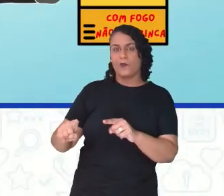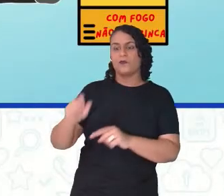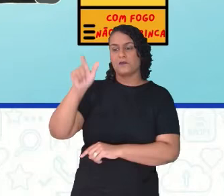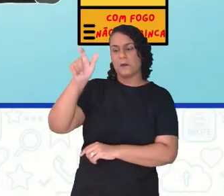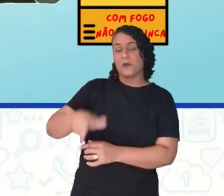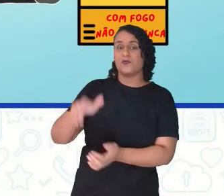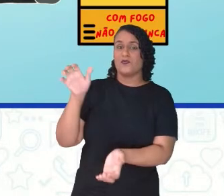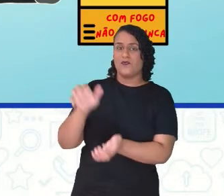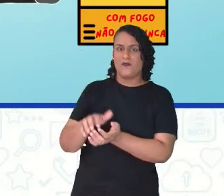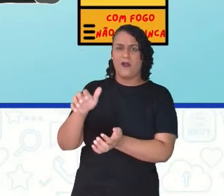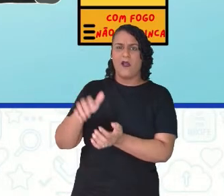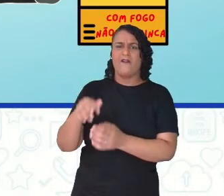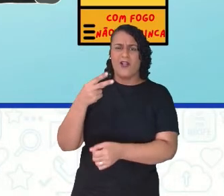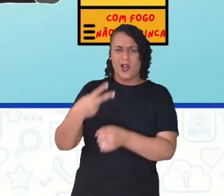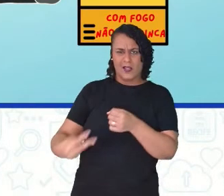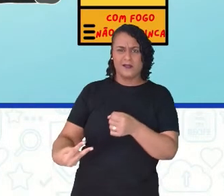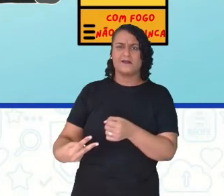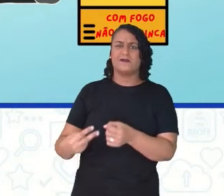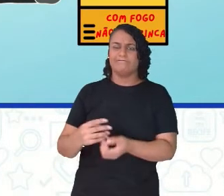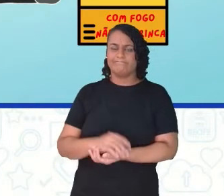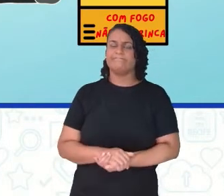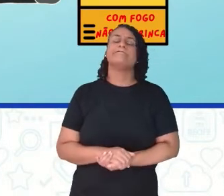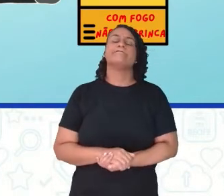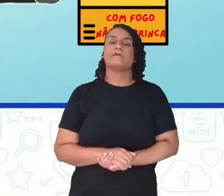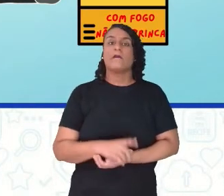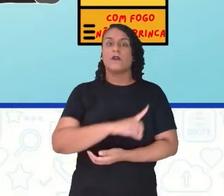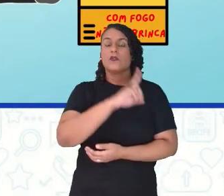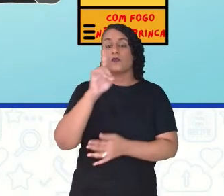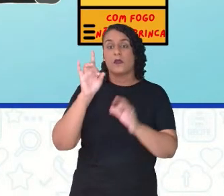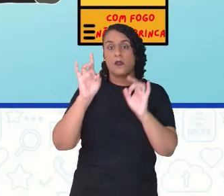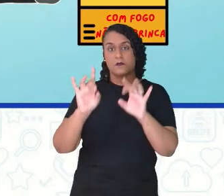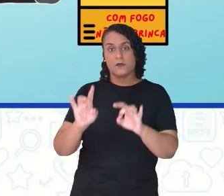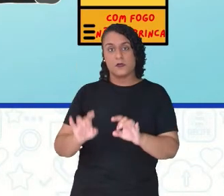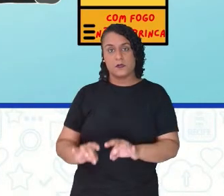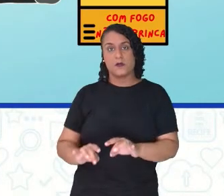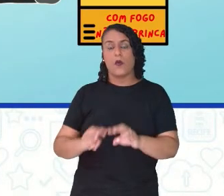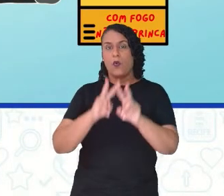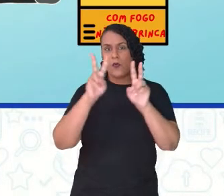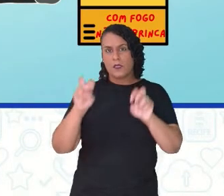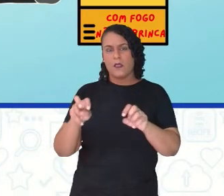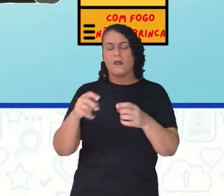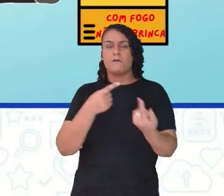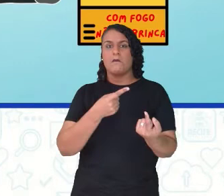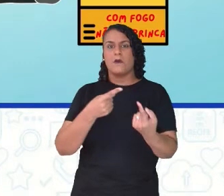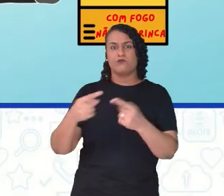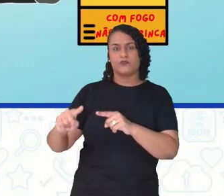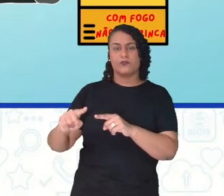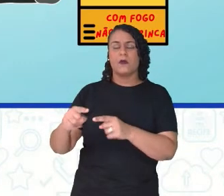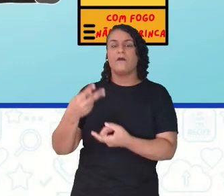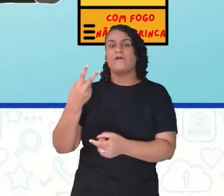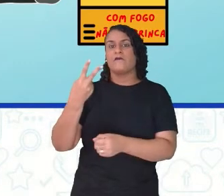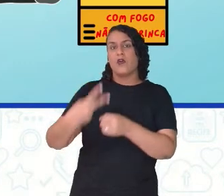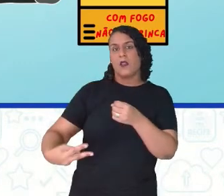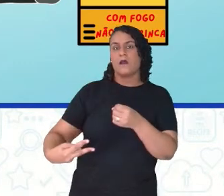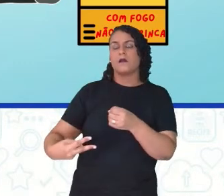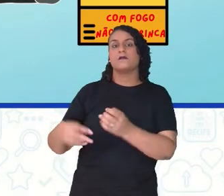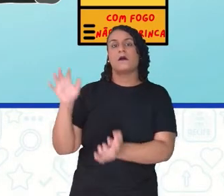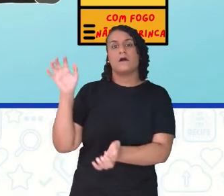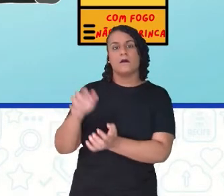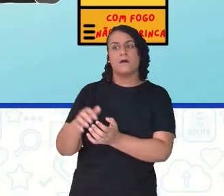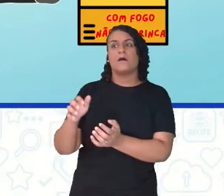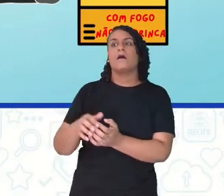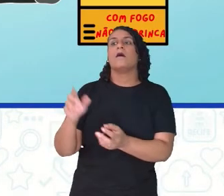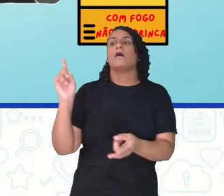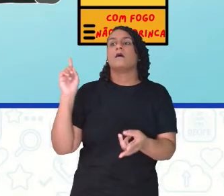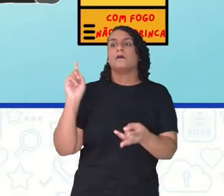idosa. A gente vai conversar um dia, deixar um dia bem especial para a gente falar aí a questão da prevenção do uso de álcool e